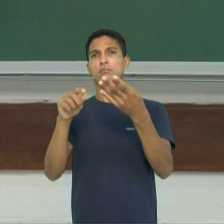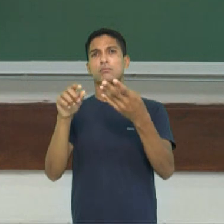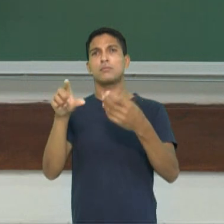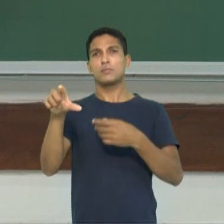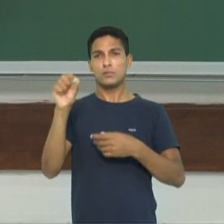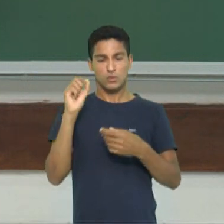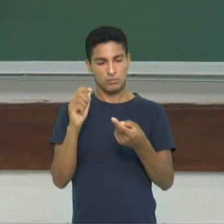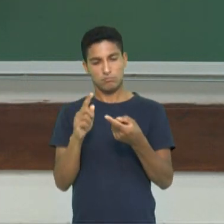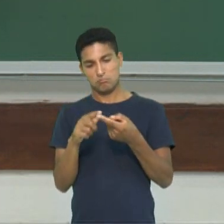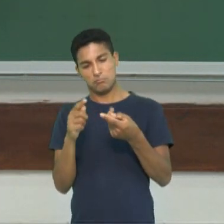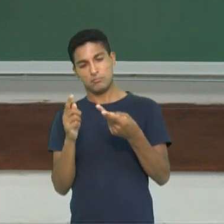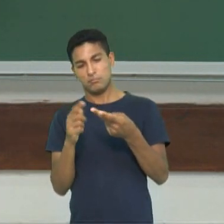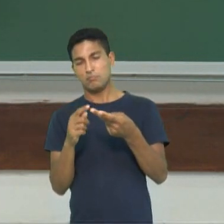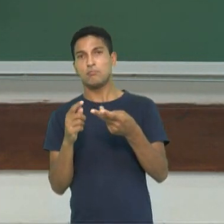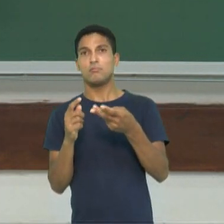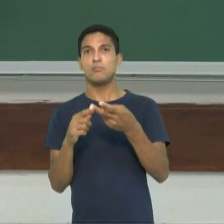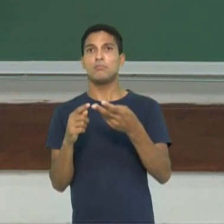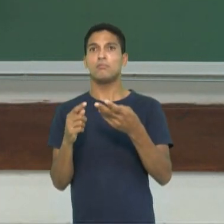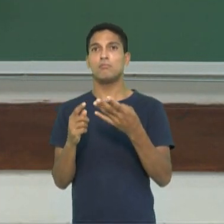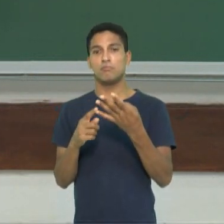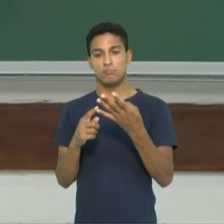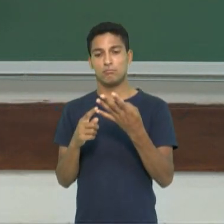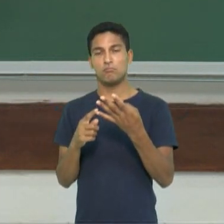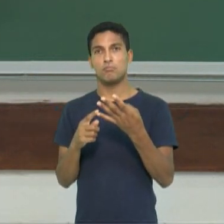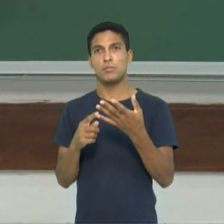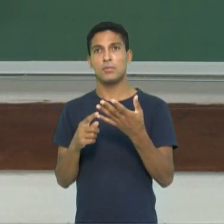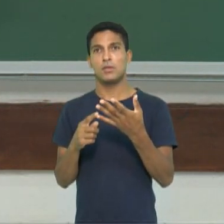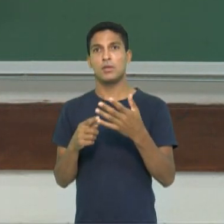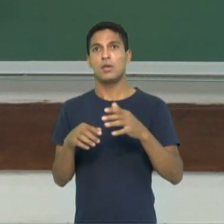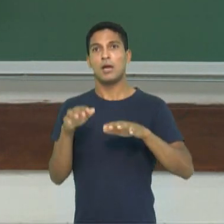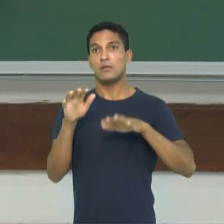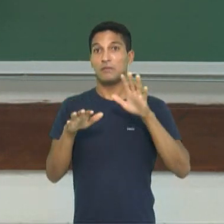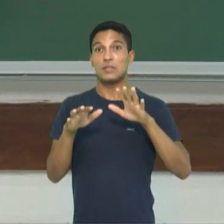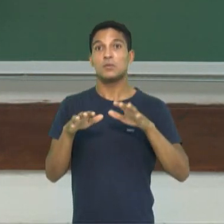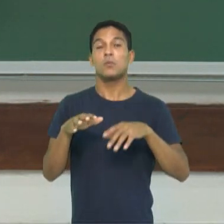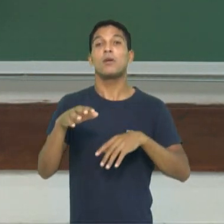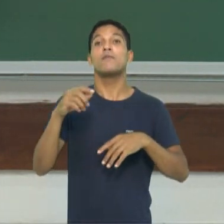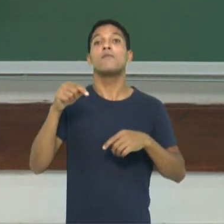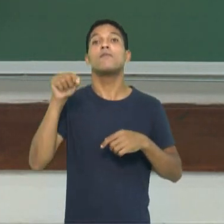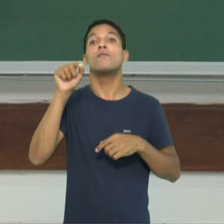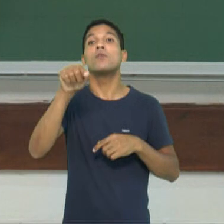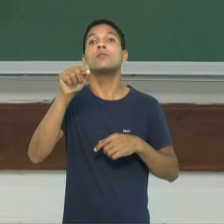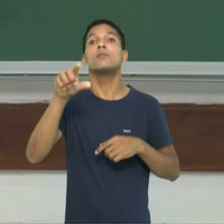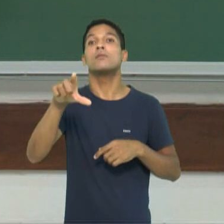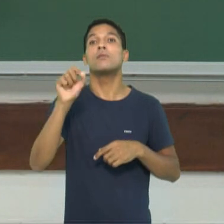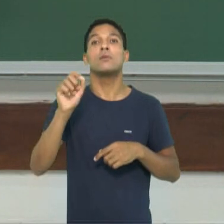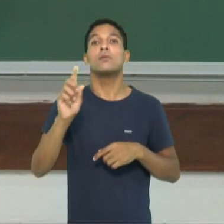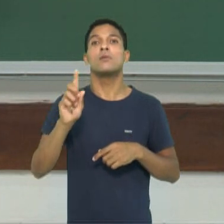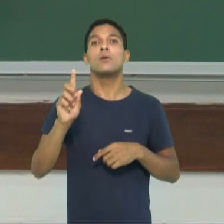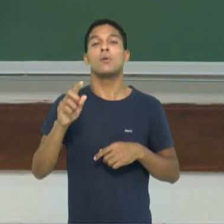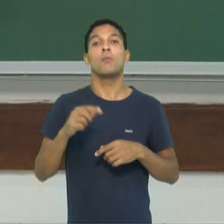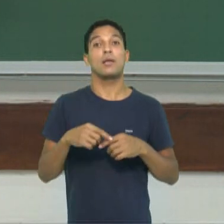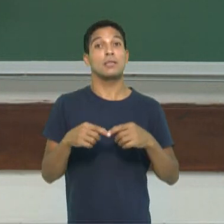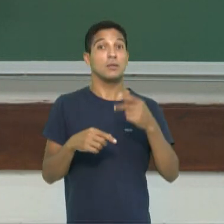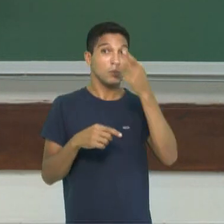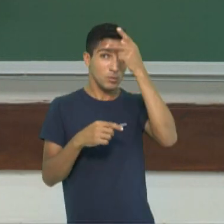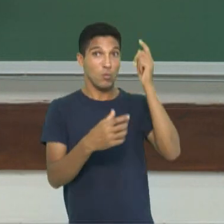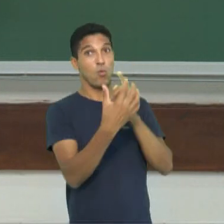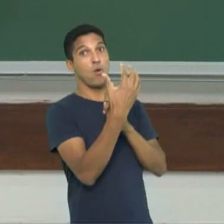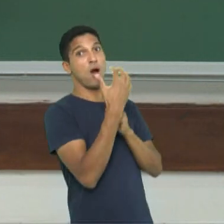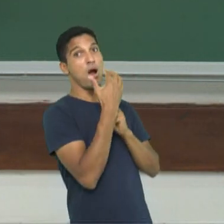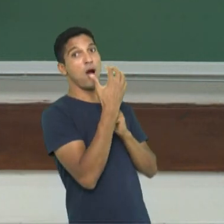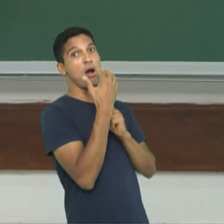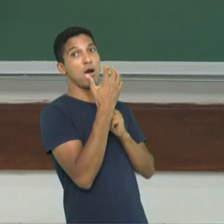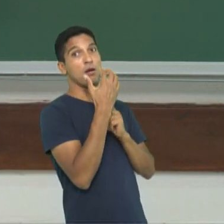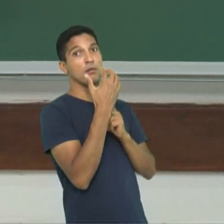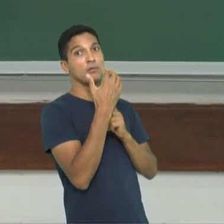alternativa entre aquelas opções que não partiram de você, né? Mas que foram colocadas para você.